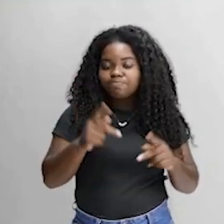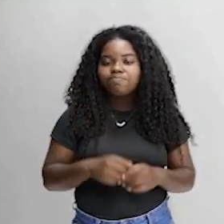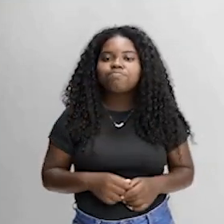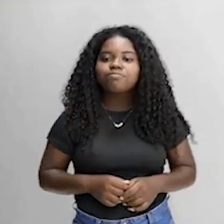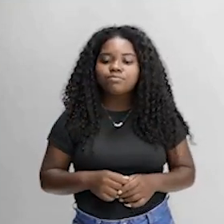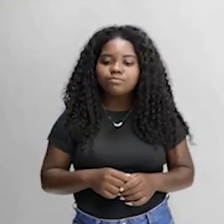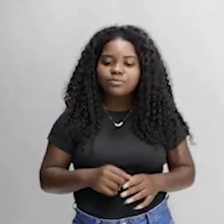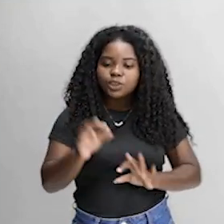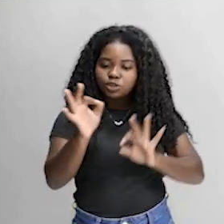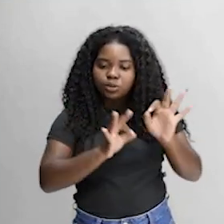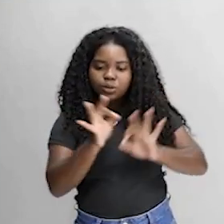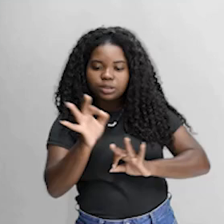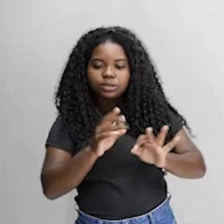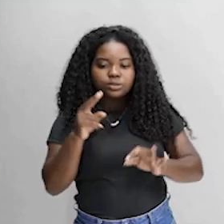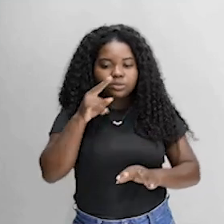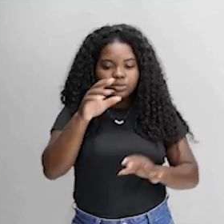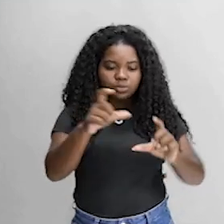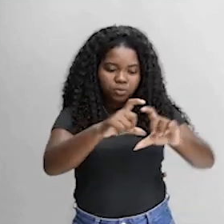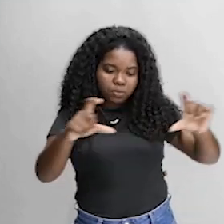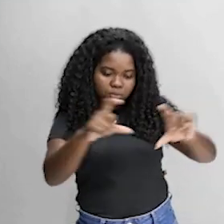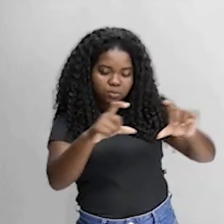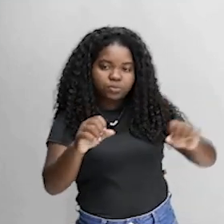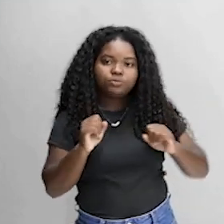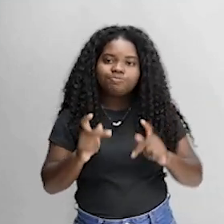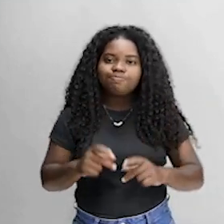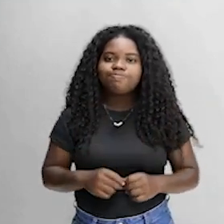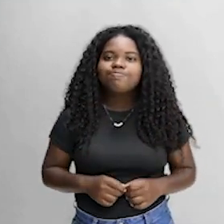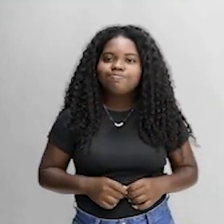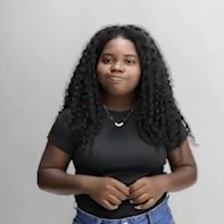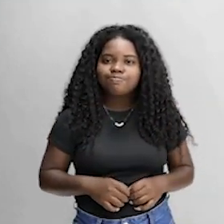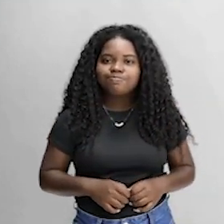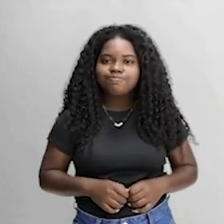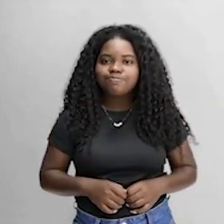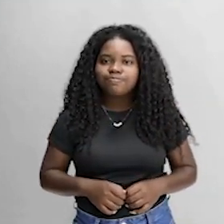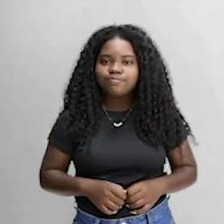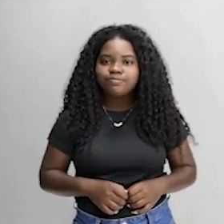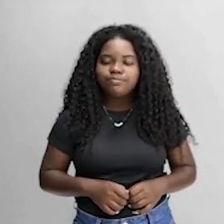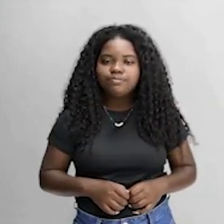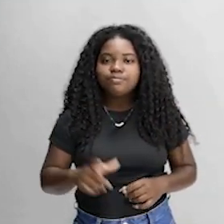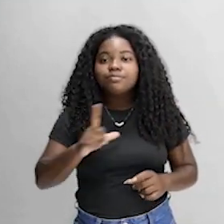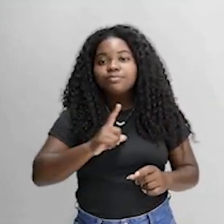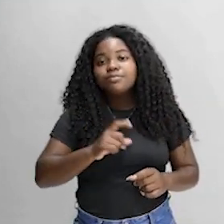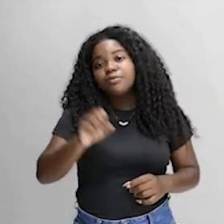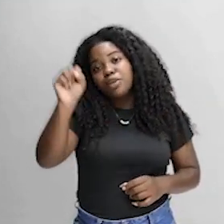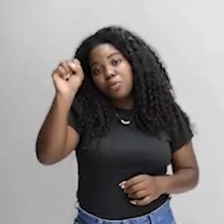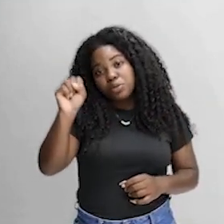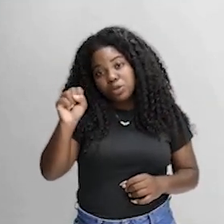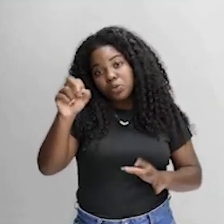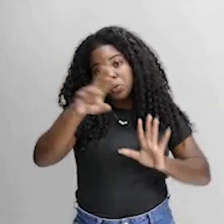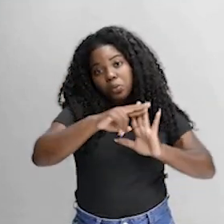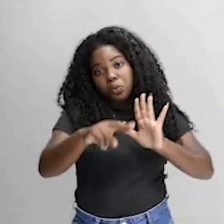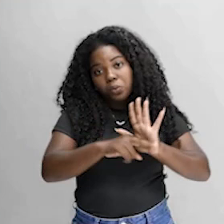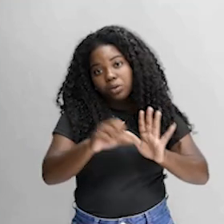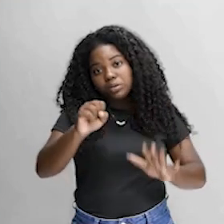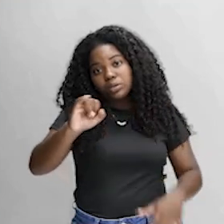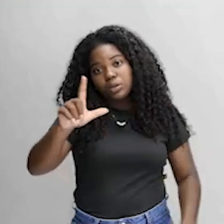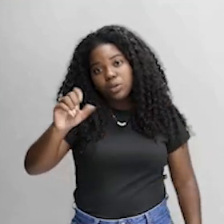quiser, é só voltar aí e copiar numa boa, tá bom? Então, aqui nós temos as 8 regras do